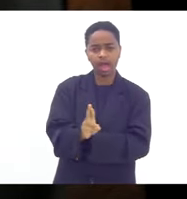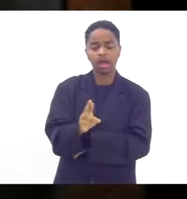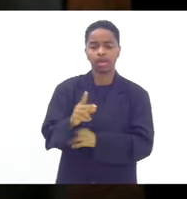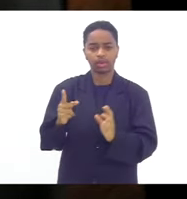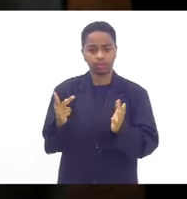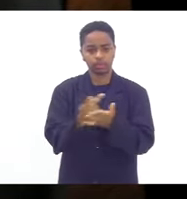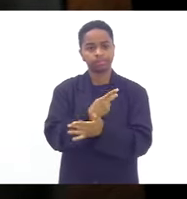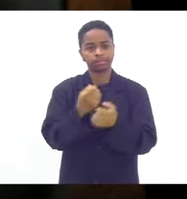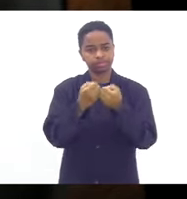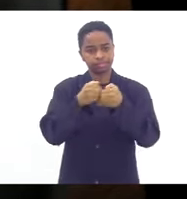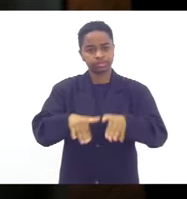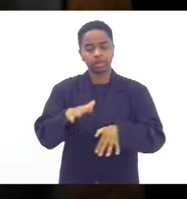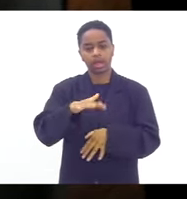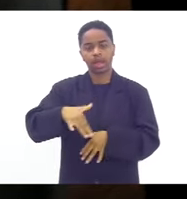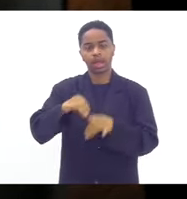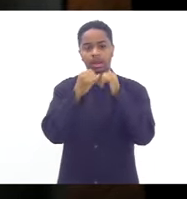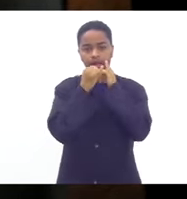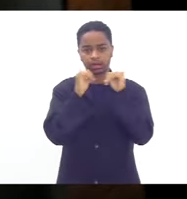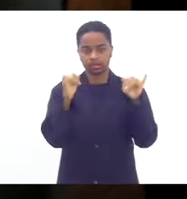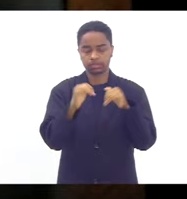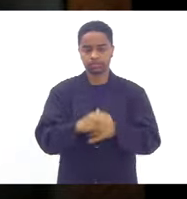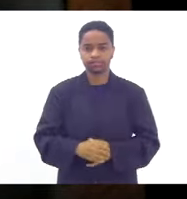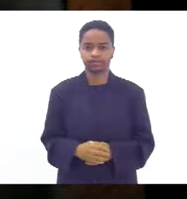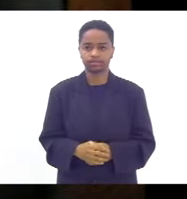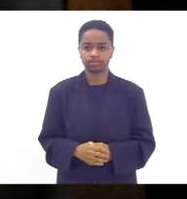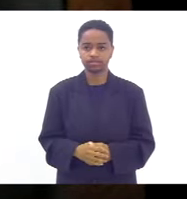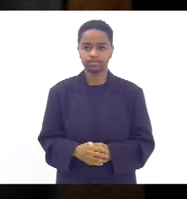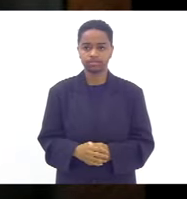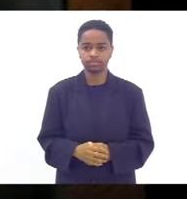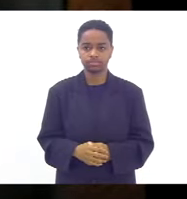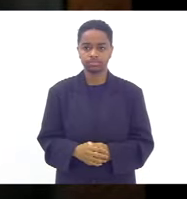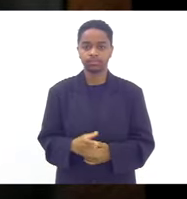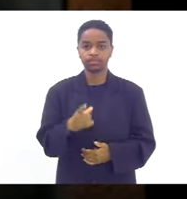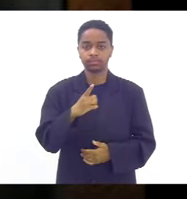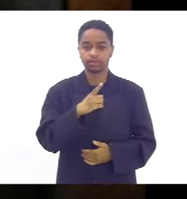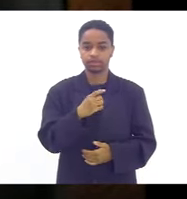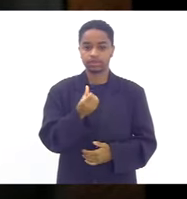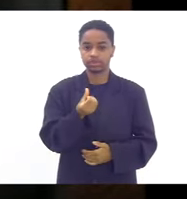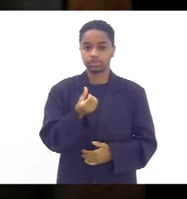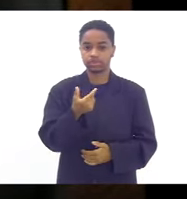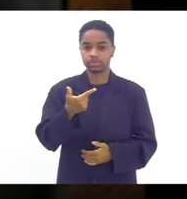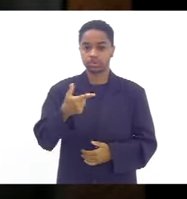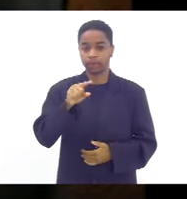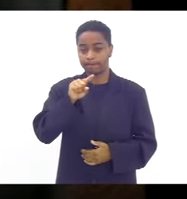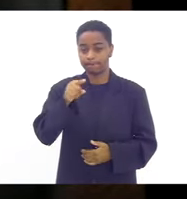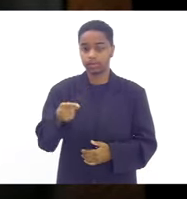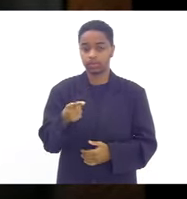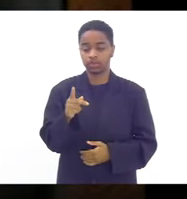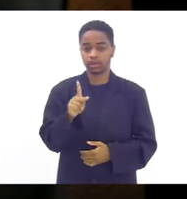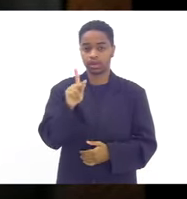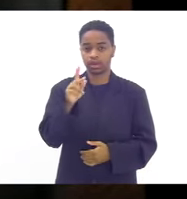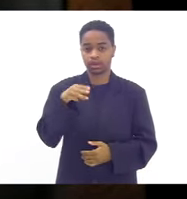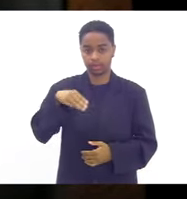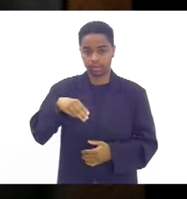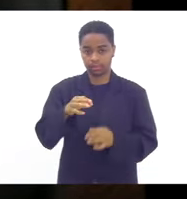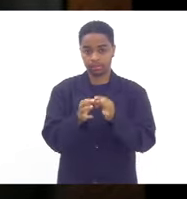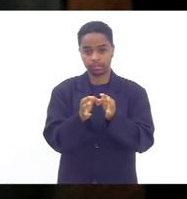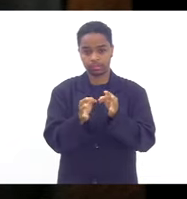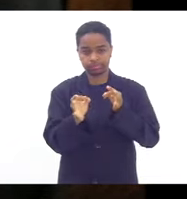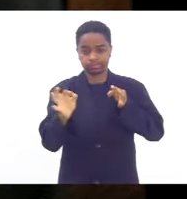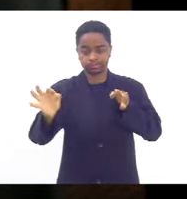danos à nossa rede elétrica. Temos mais de 62 mil quilômetros de rede em toda a nossa